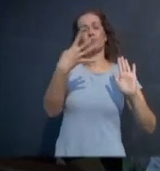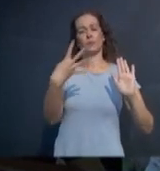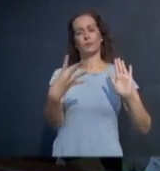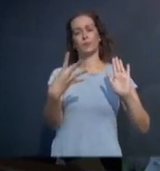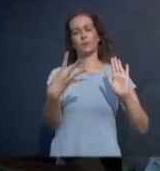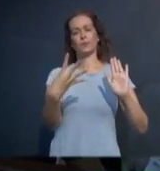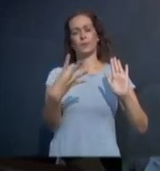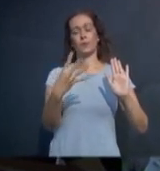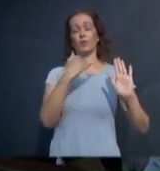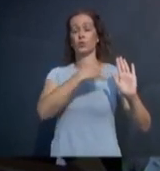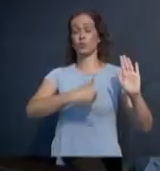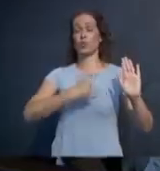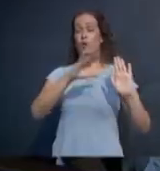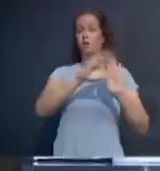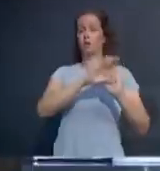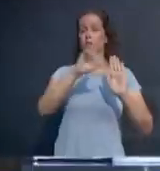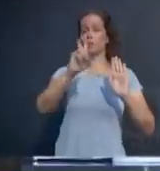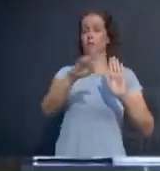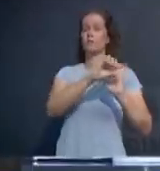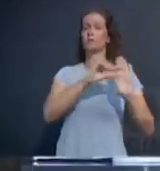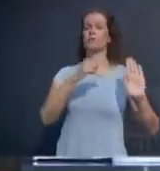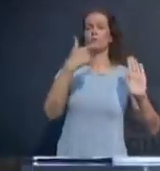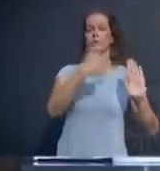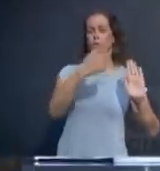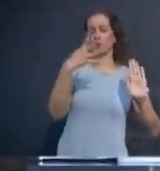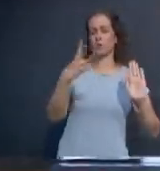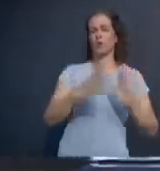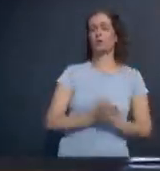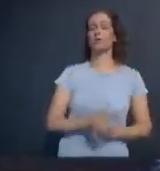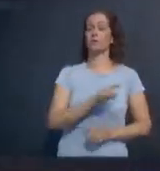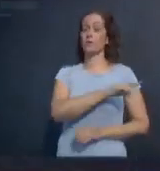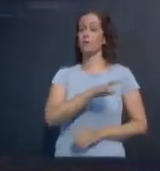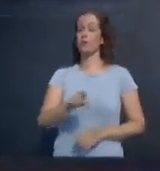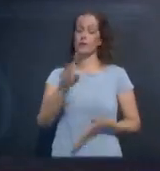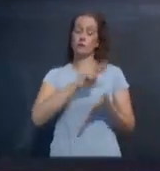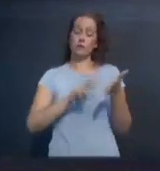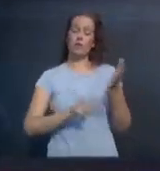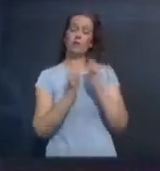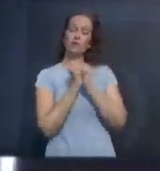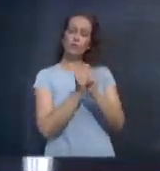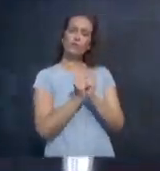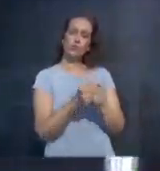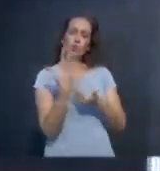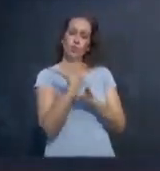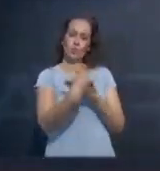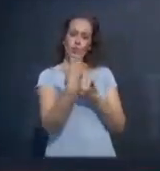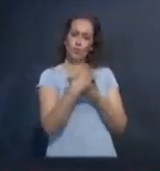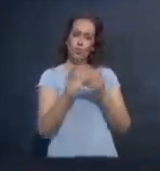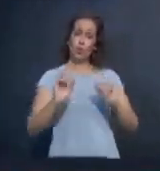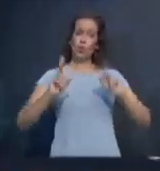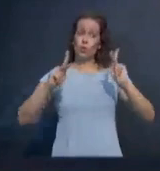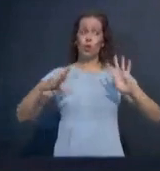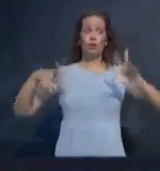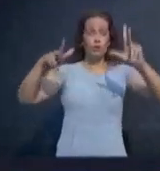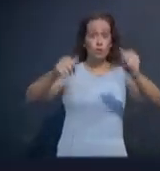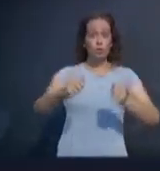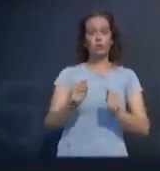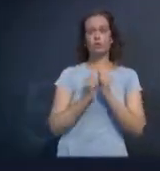João capítulo 5, 24. Eu queria que você lesse comigo esse texto. Vamos ler juntos? Todos